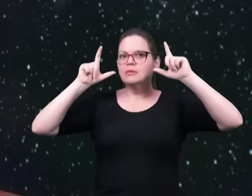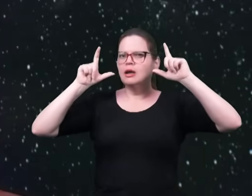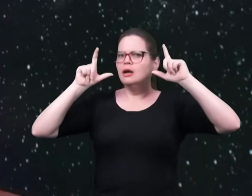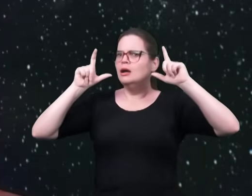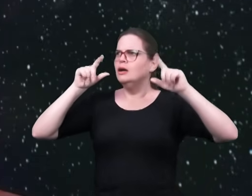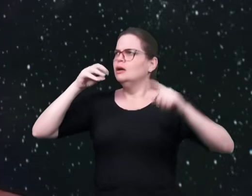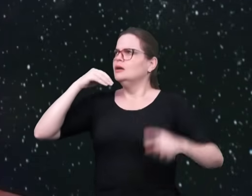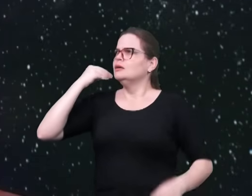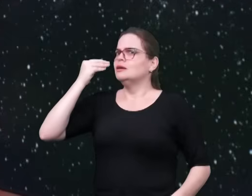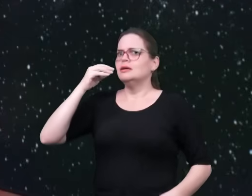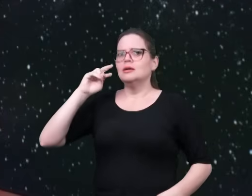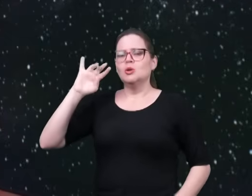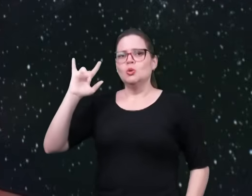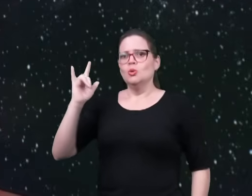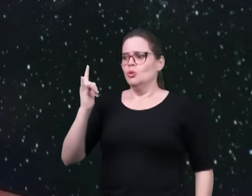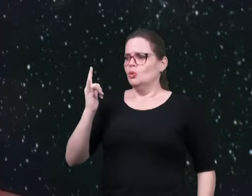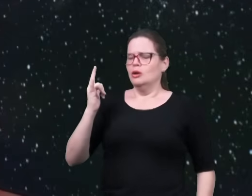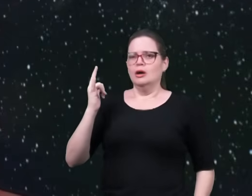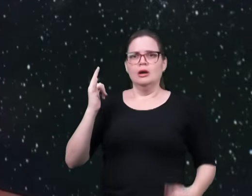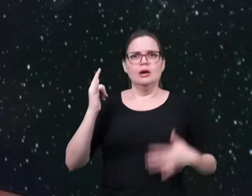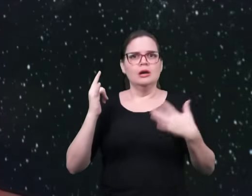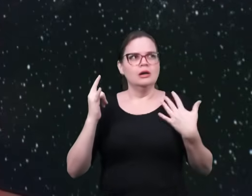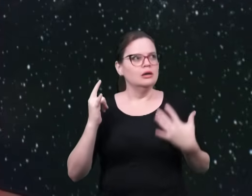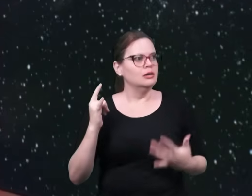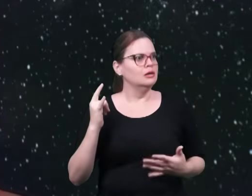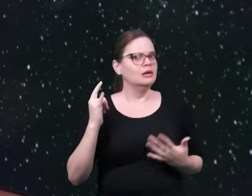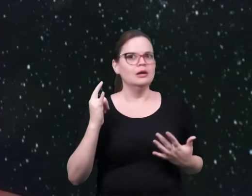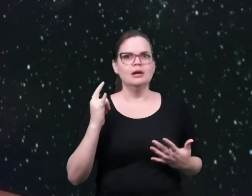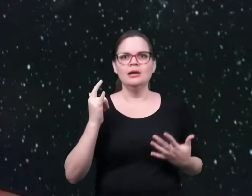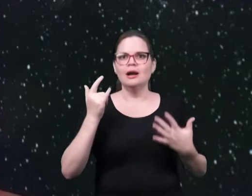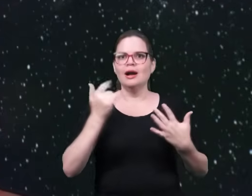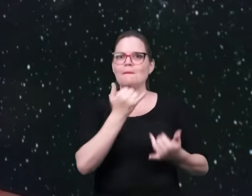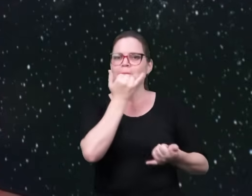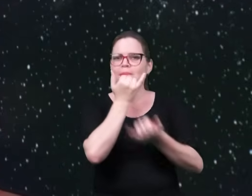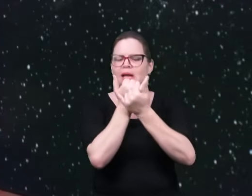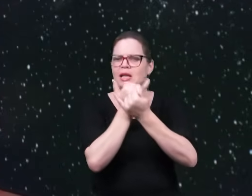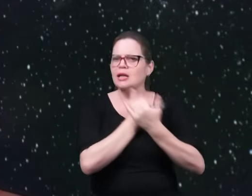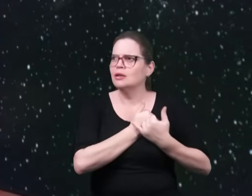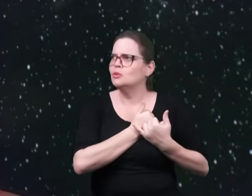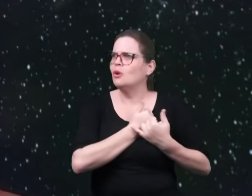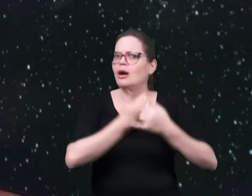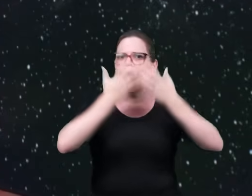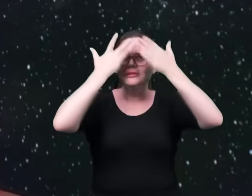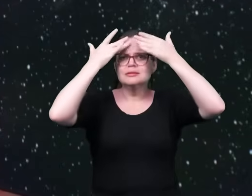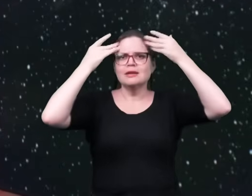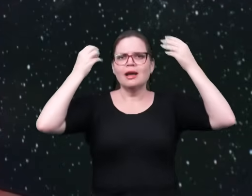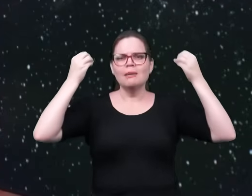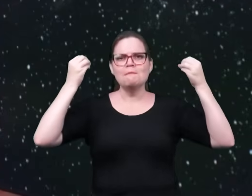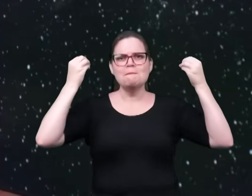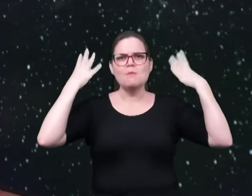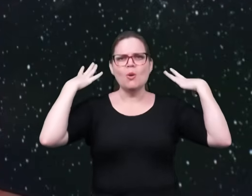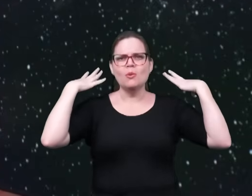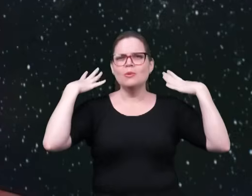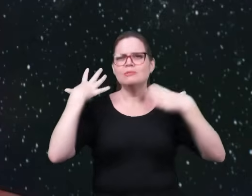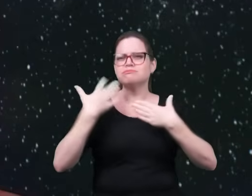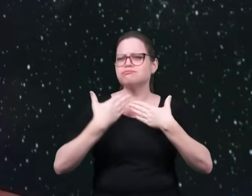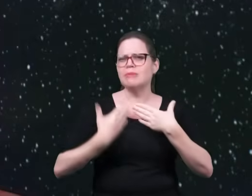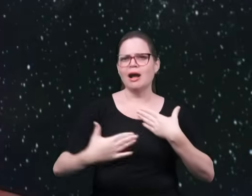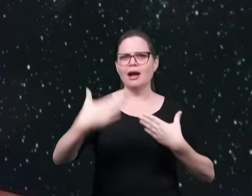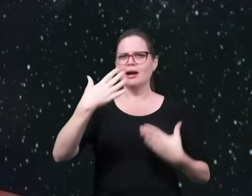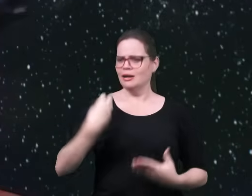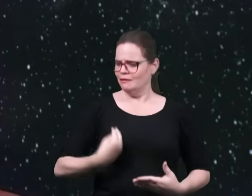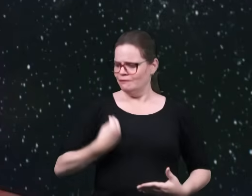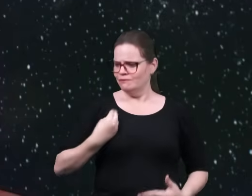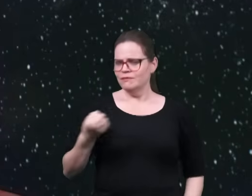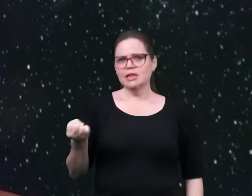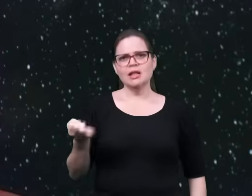aquilo vai para o passado. Os seus pecados são perdoados, é uma nova vida em Cristo Jesus,